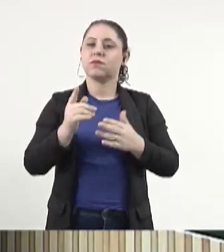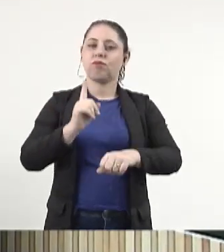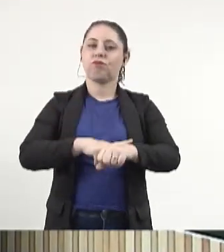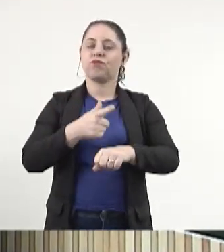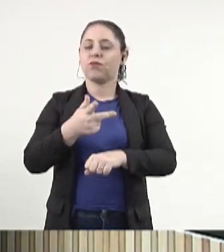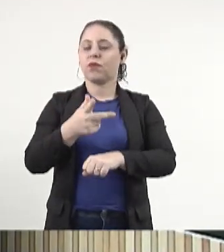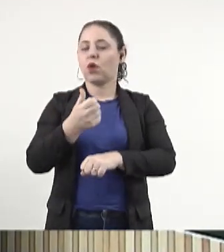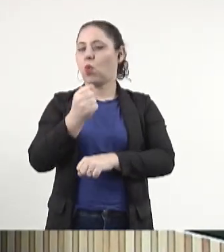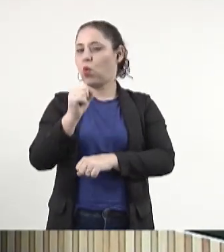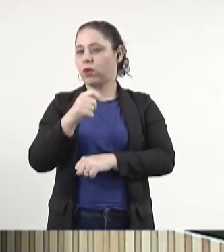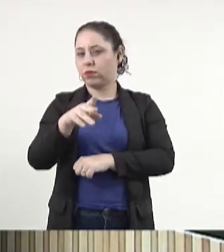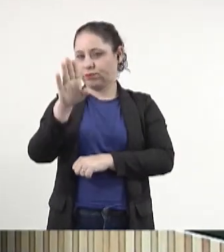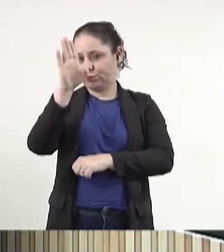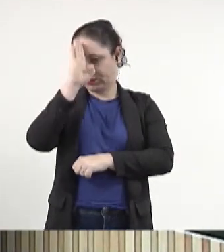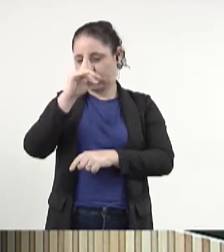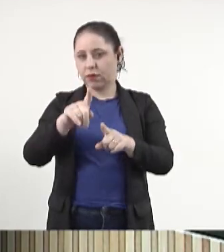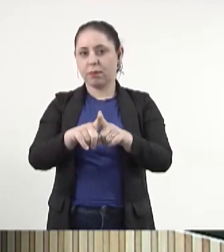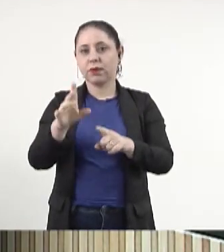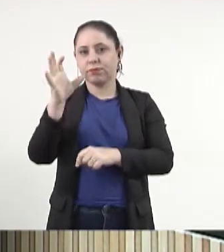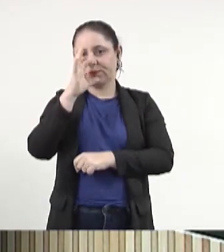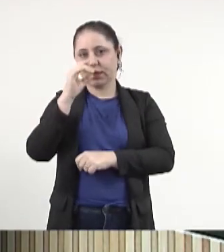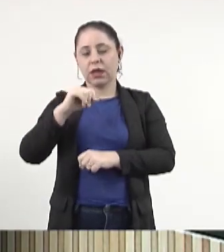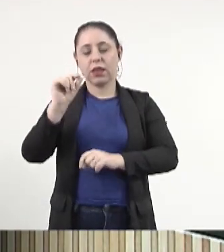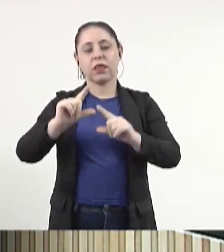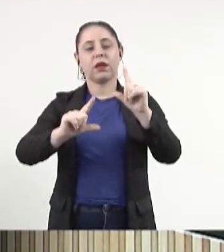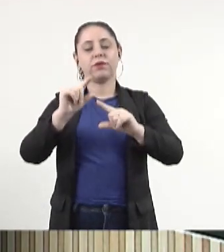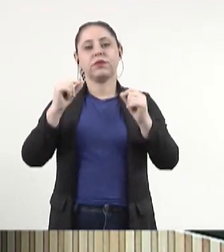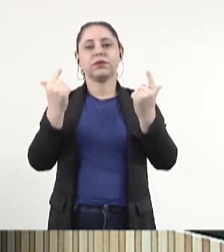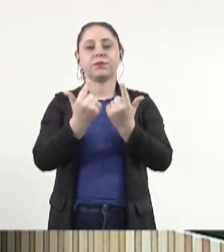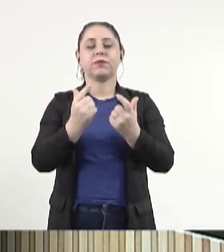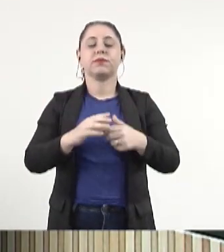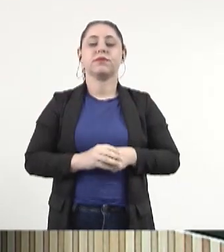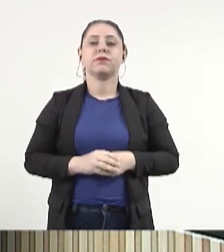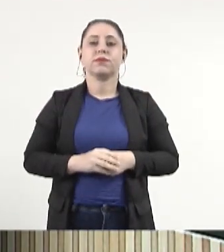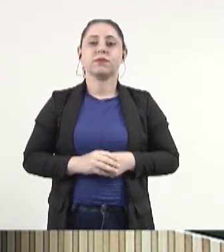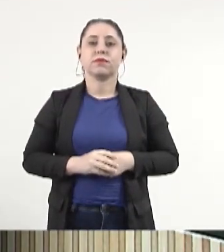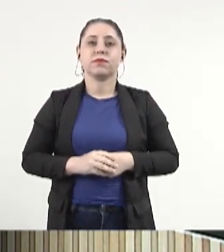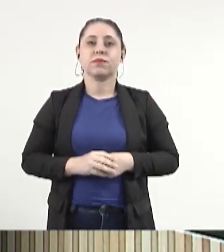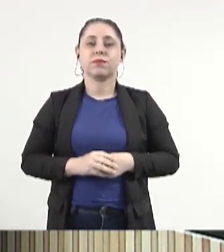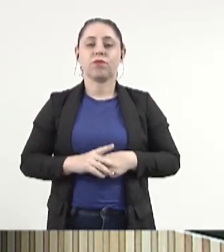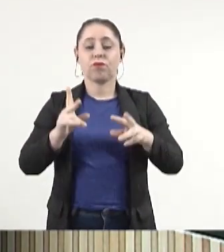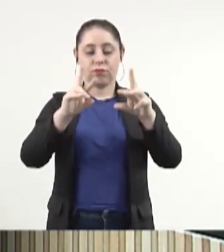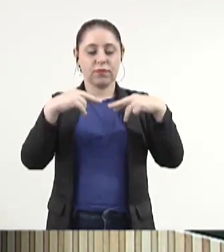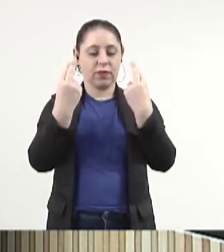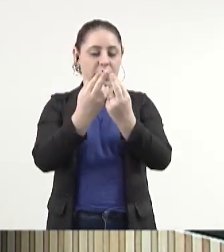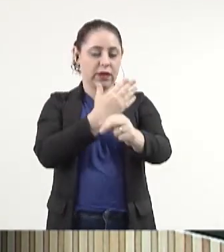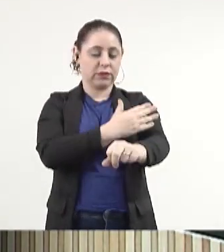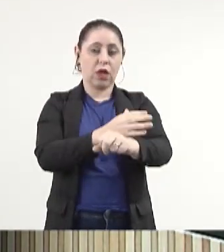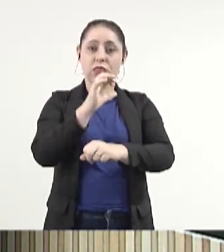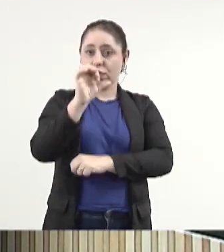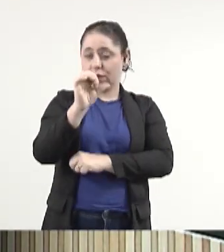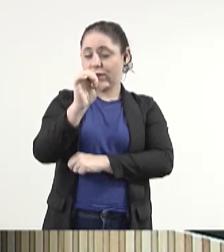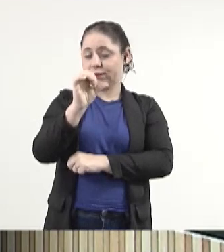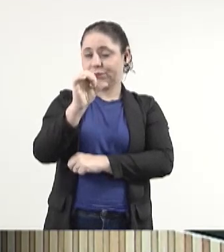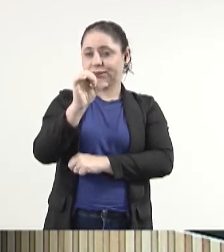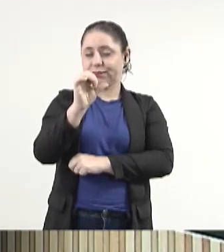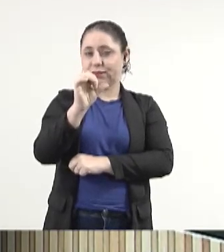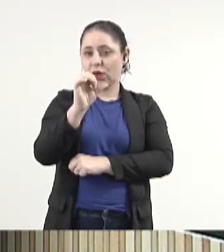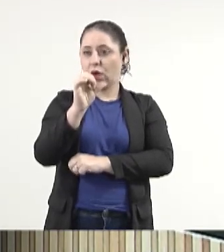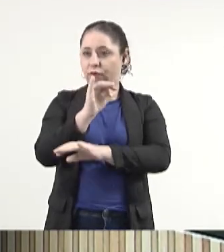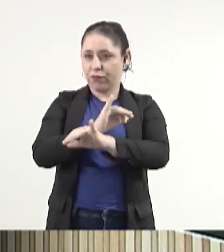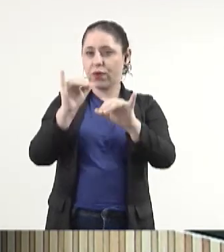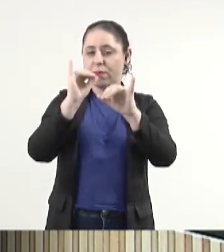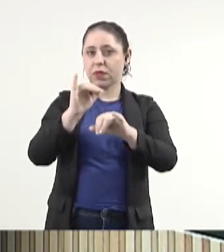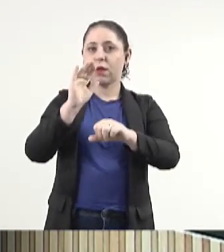começa às 8 horas da manhã e que você também acompanha aqui na TV Lemes ao vivo. E a sessão plenária, às 9 horas.